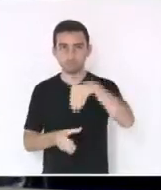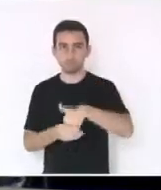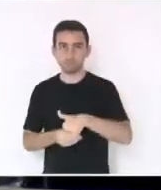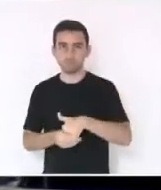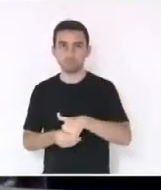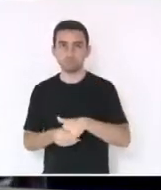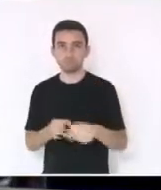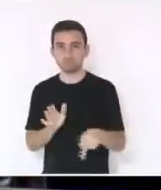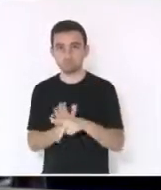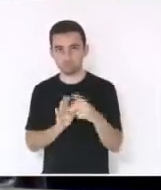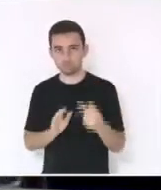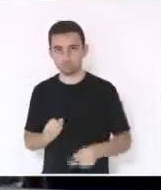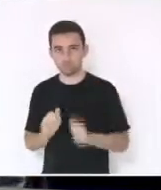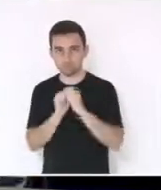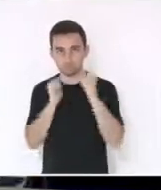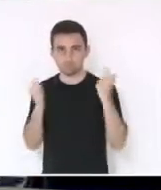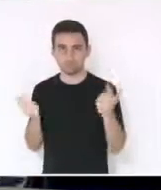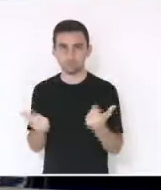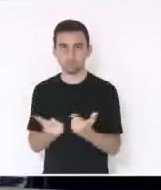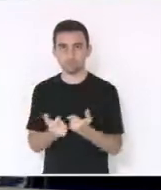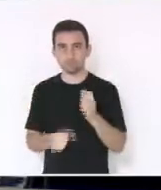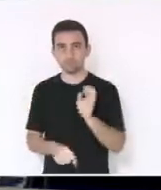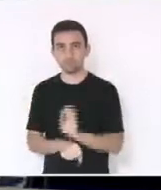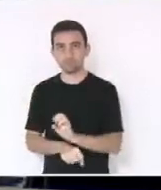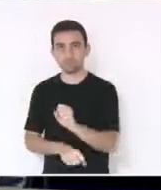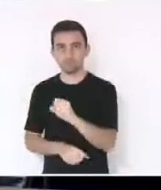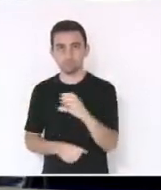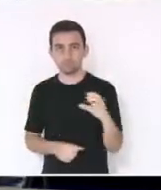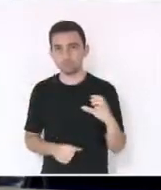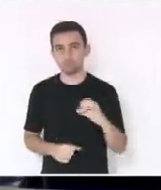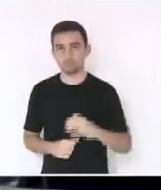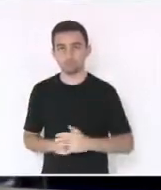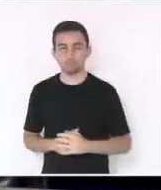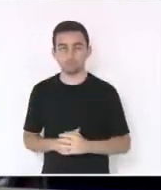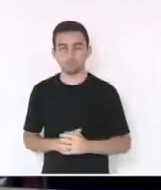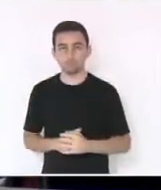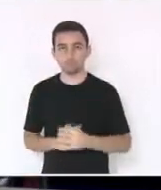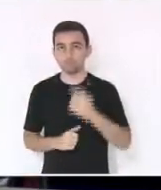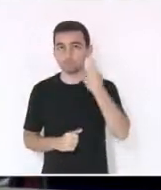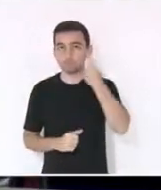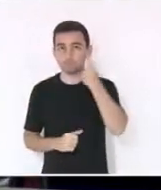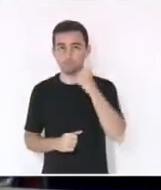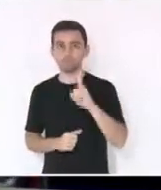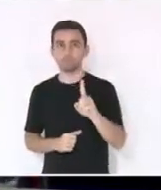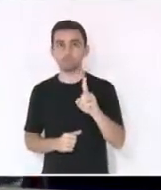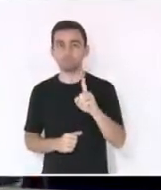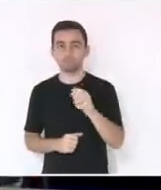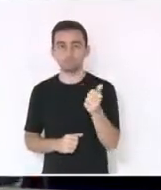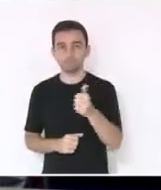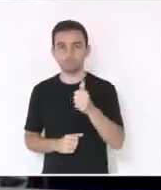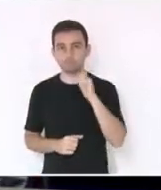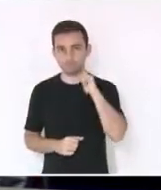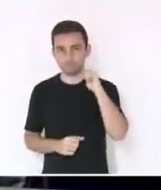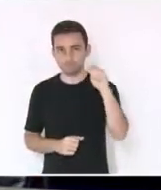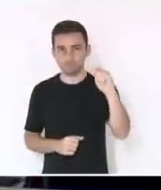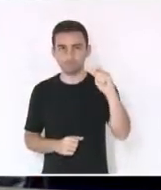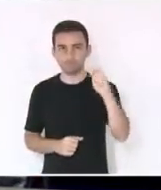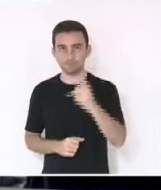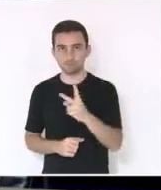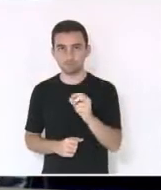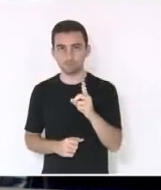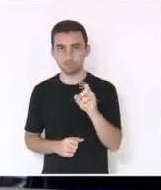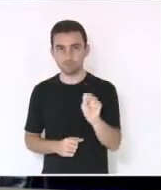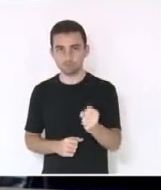da Assembleia Legislativa do Estado de Santa Catarina, realizada em 11 de abril